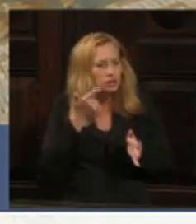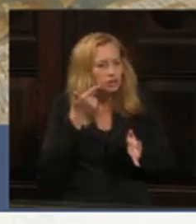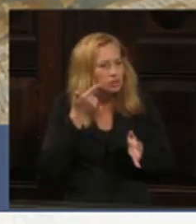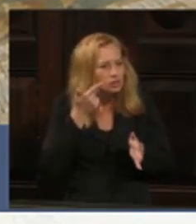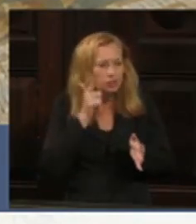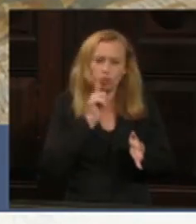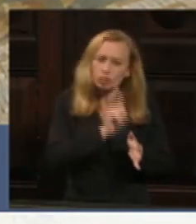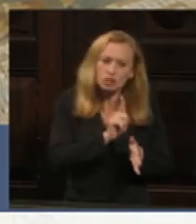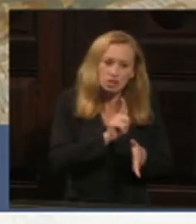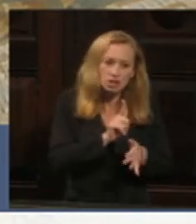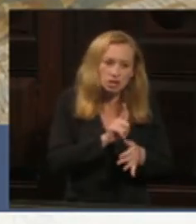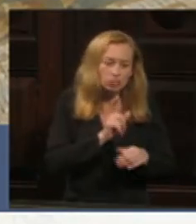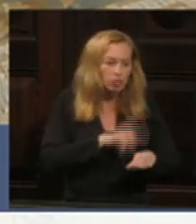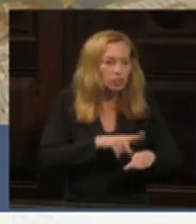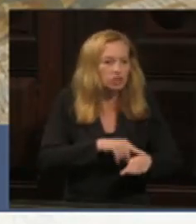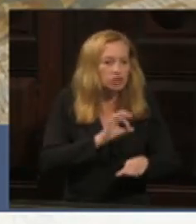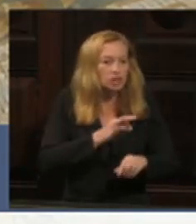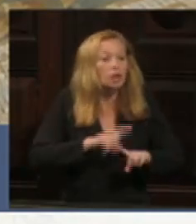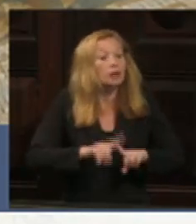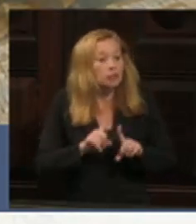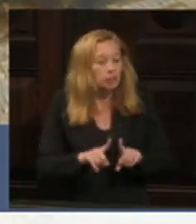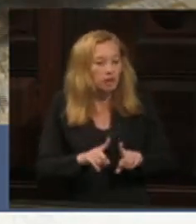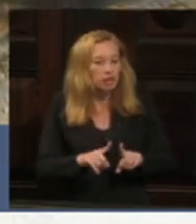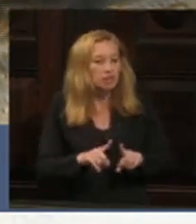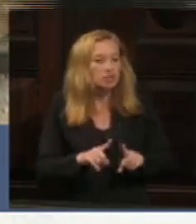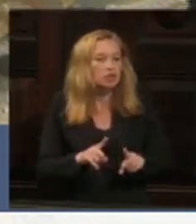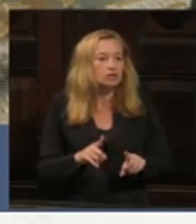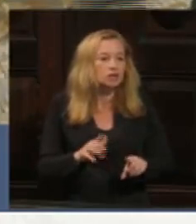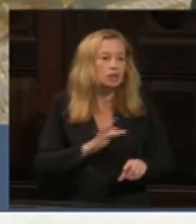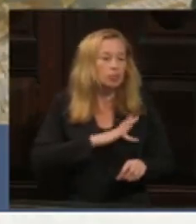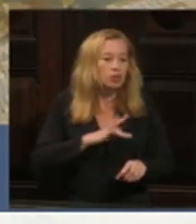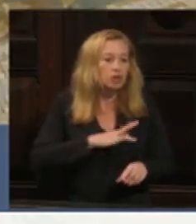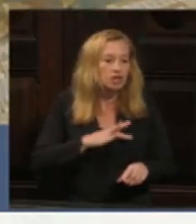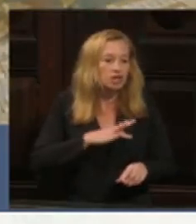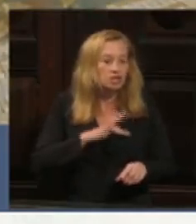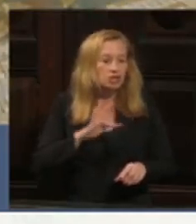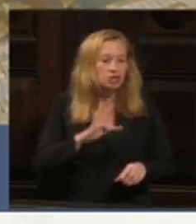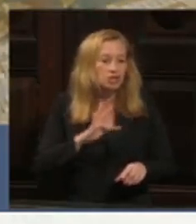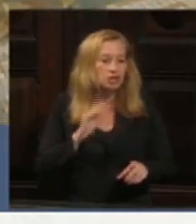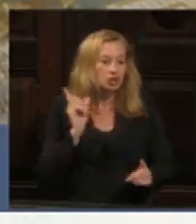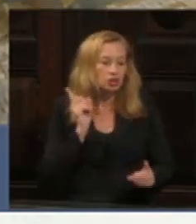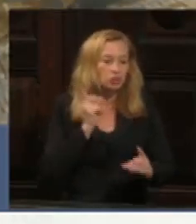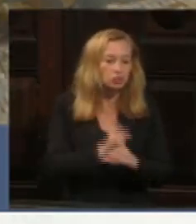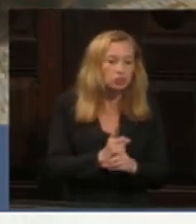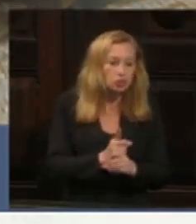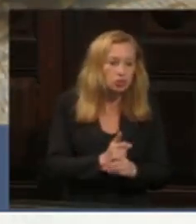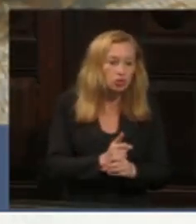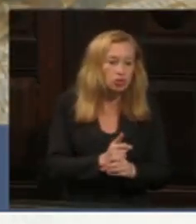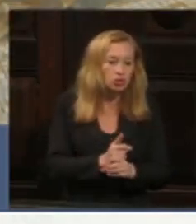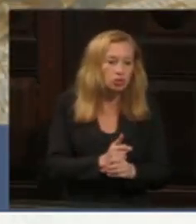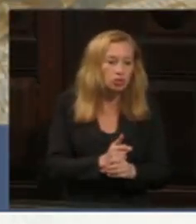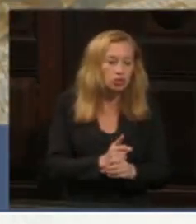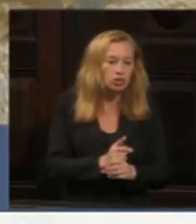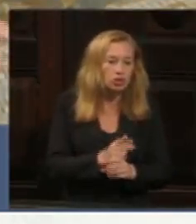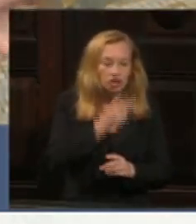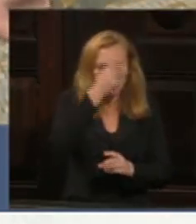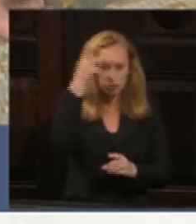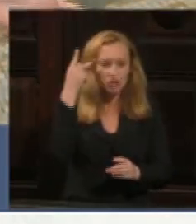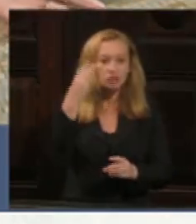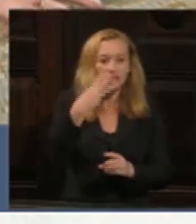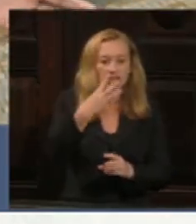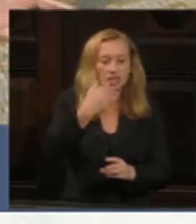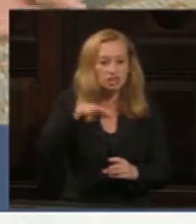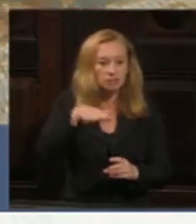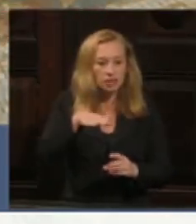que era o mais correto. E quando a polícia deflagrou a operação às 3h30 da manhã, o senhor sabe que foi porque